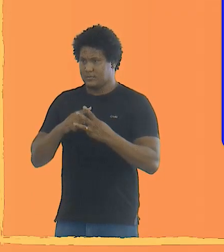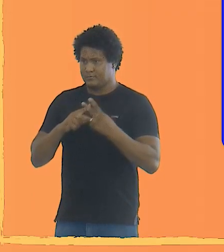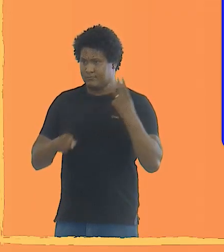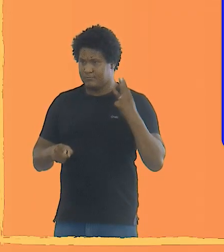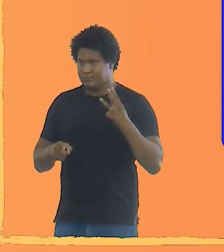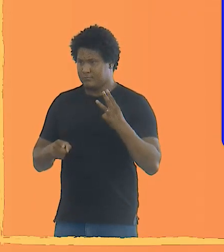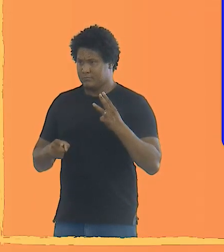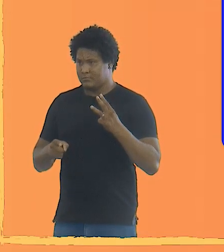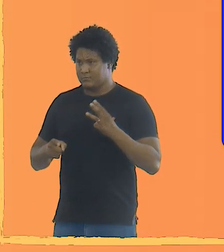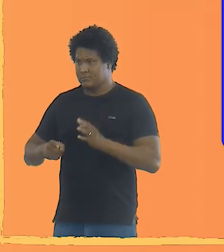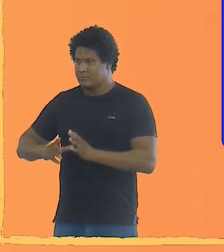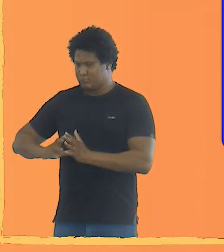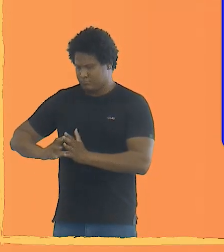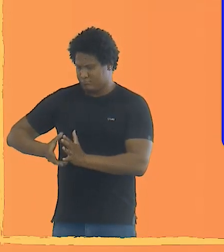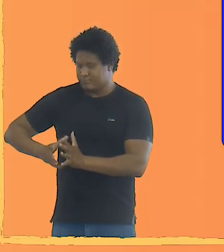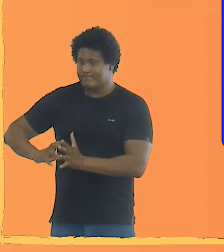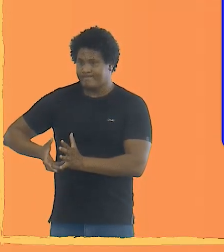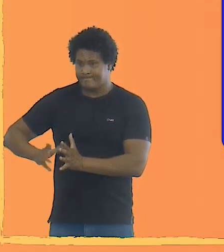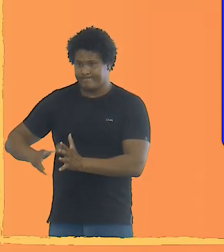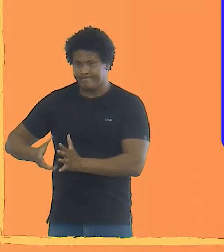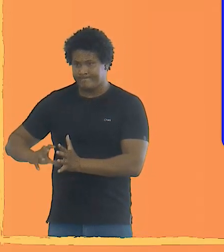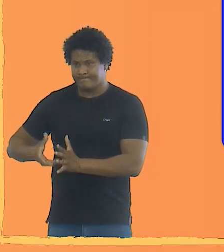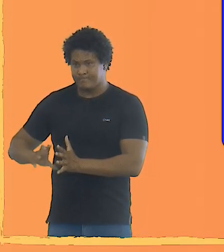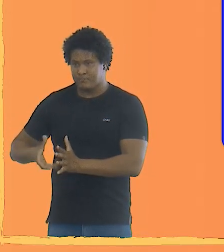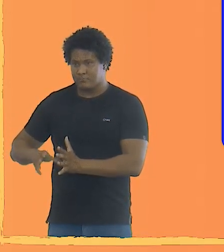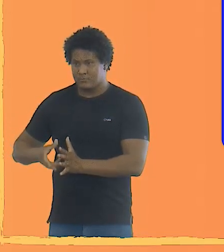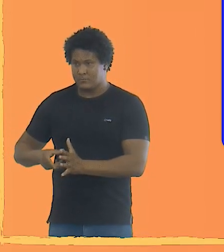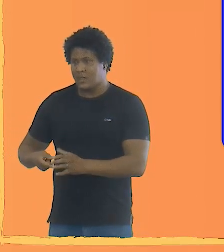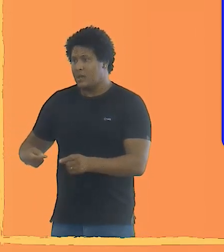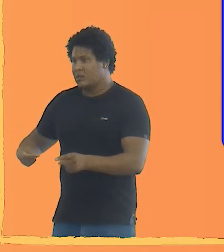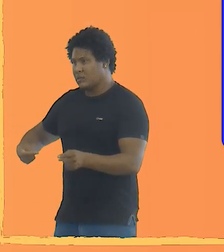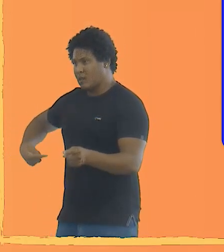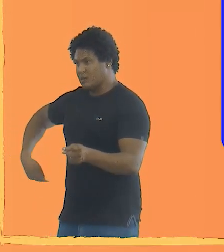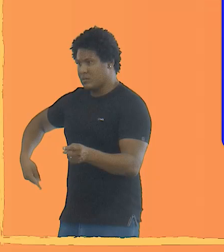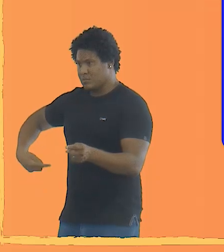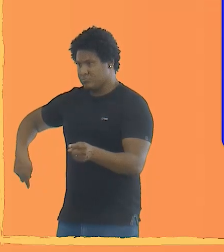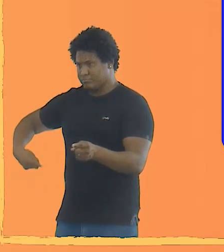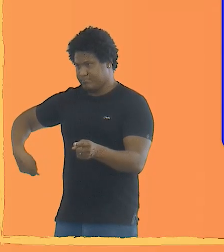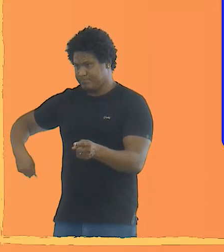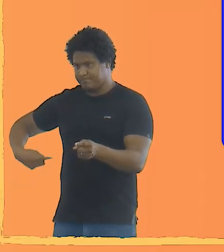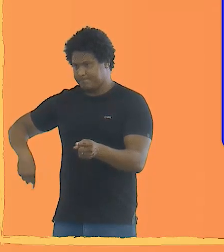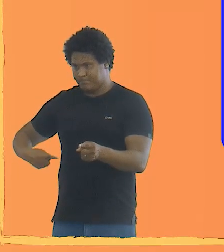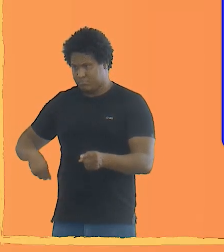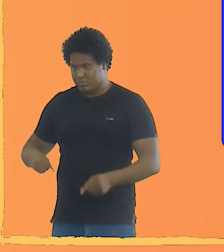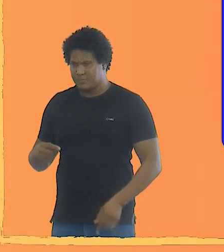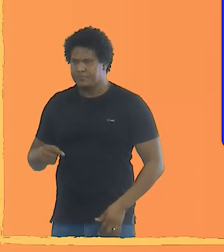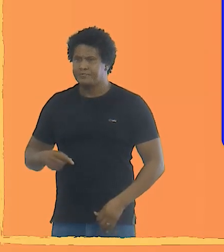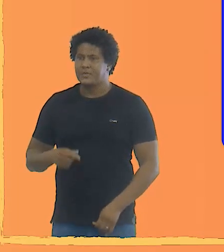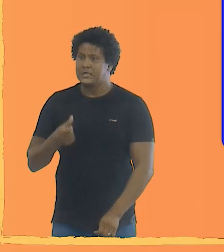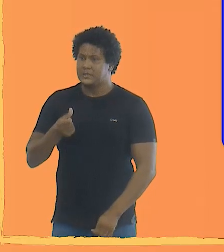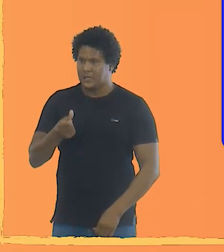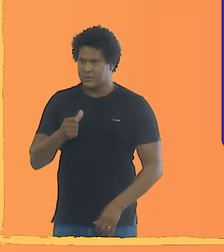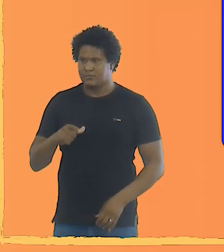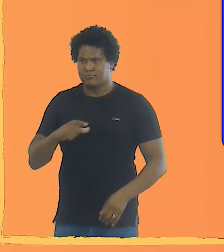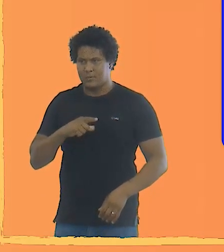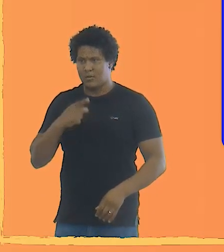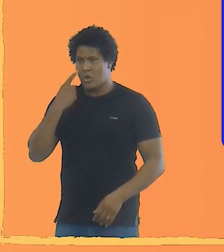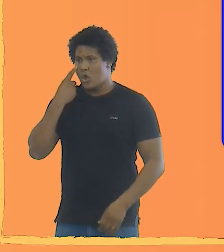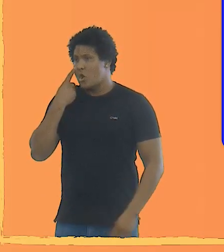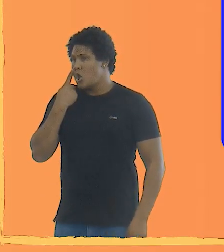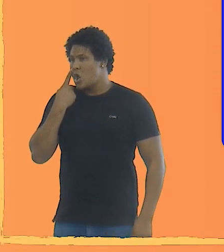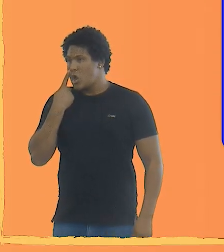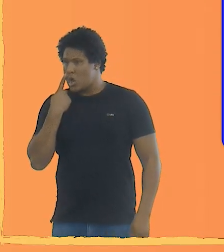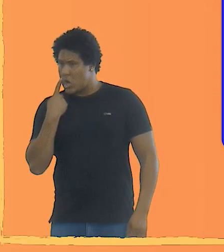e 6 engrenagens no pinhão que giram com a roda traseira. Observe a bicicleta a